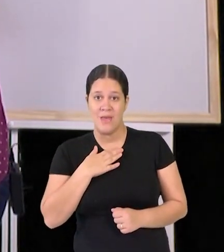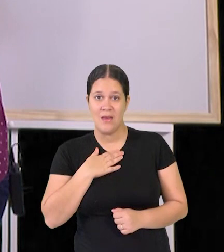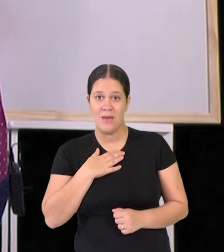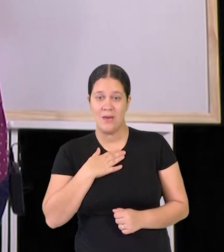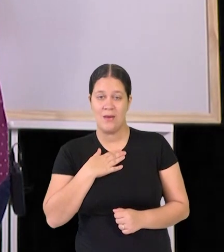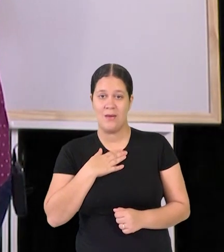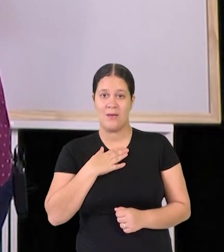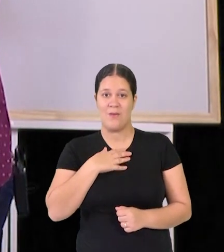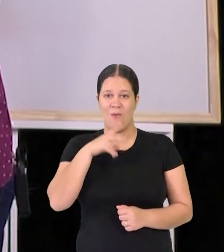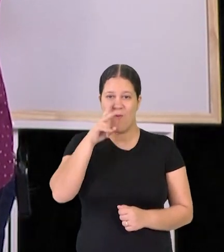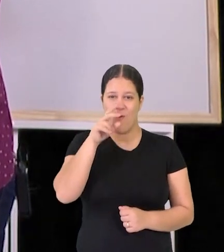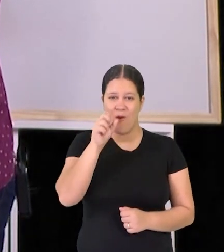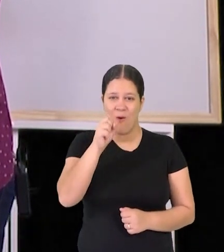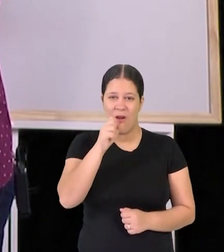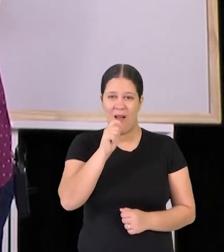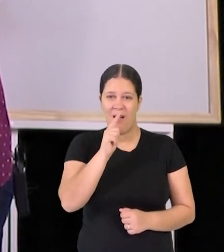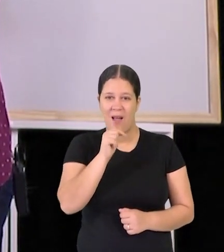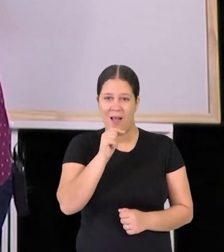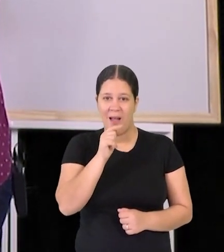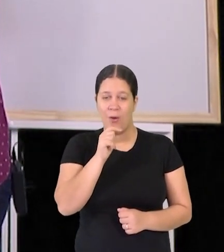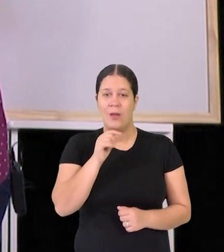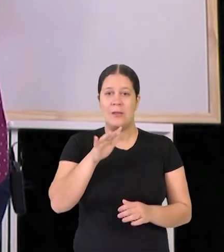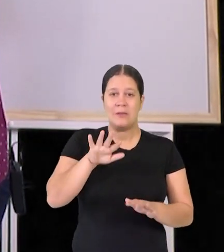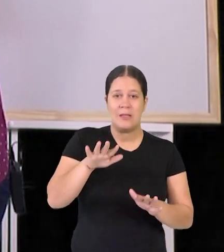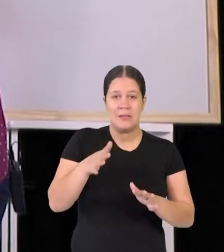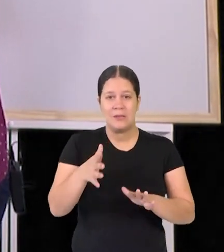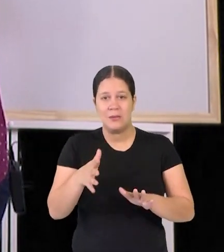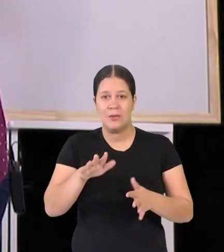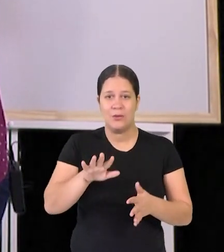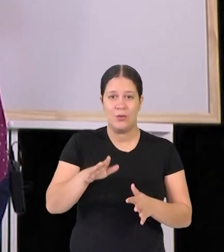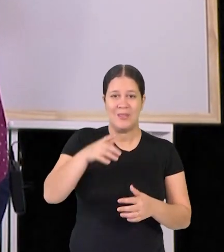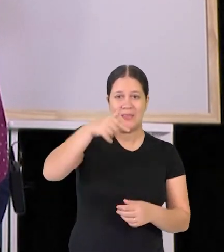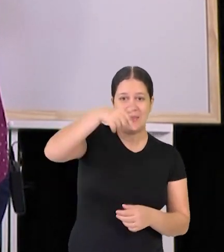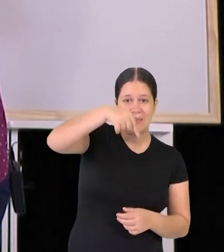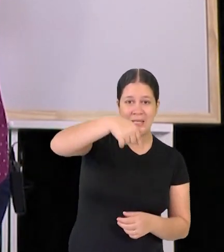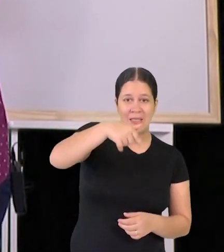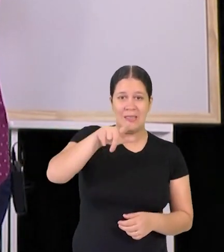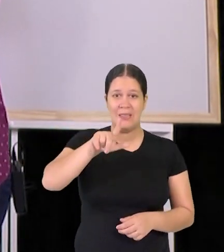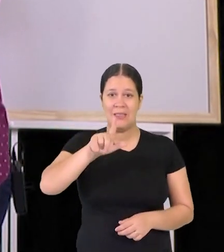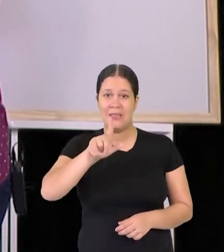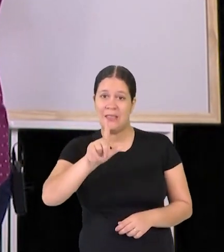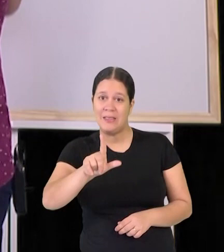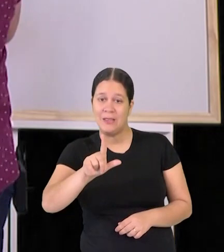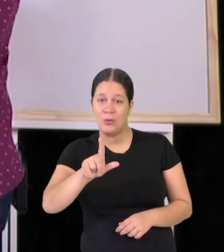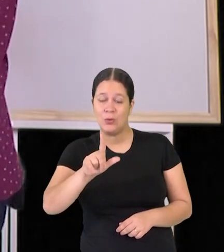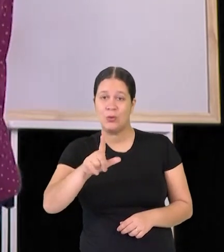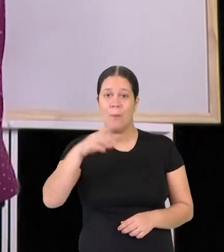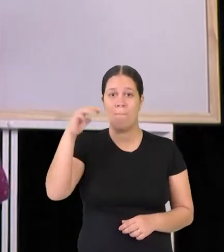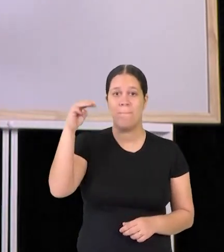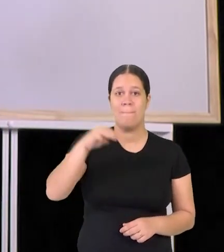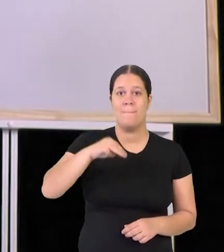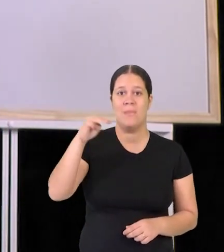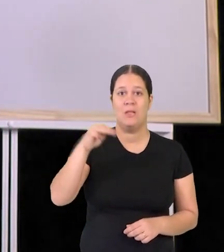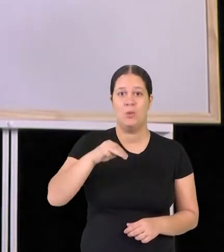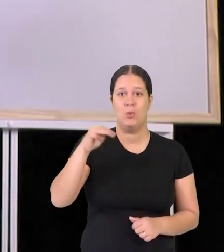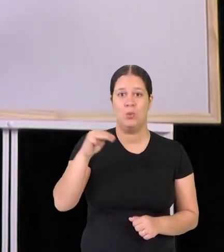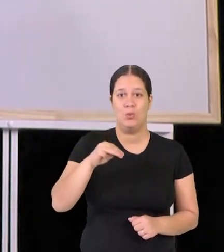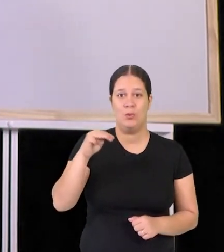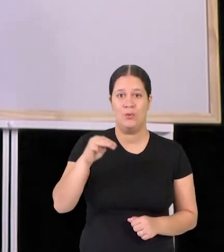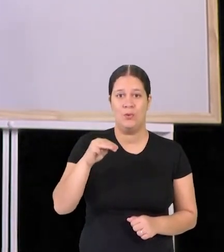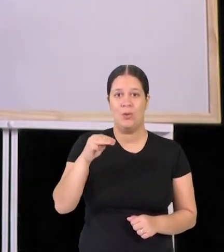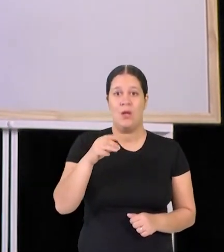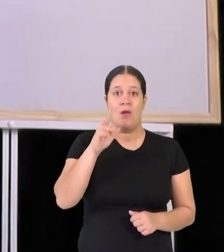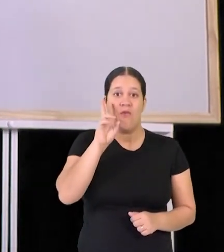para essa pressão, a minha vazão é de aproximadamente 7 litros por minuto.